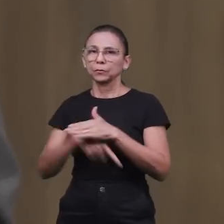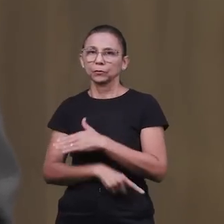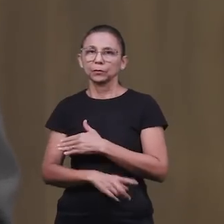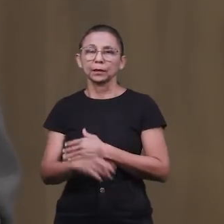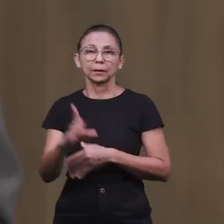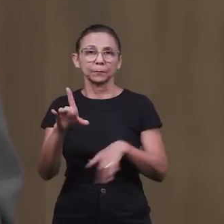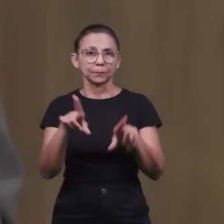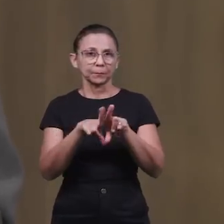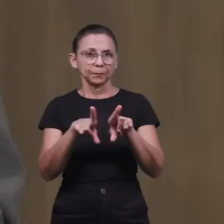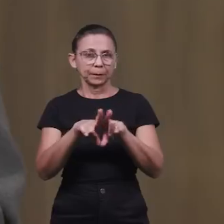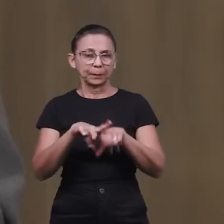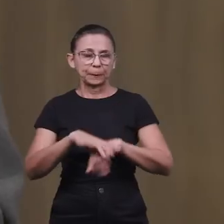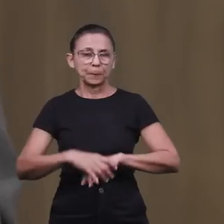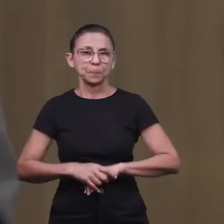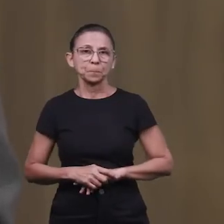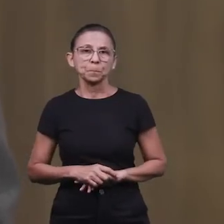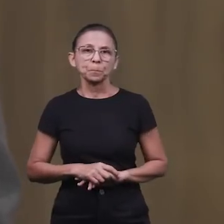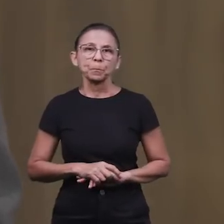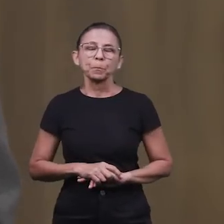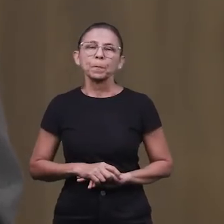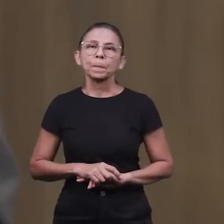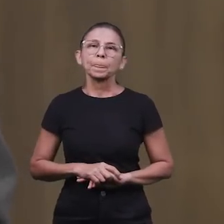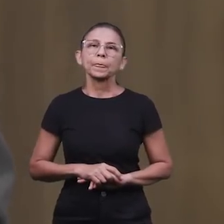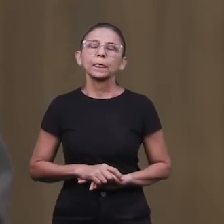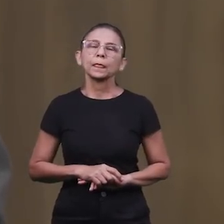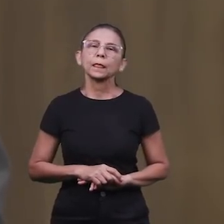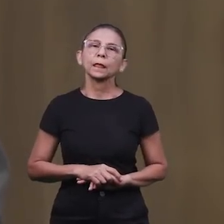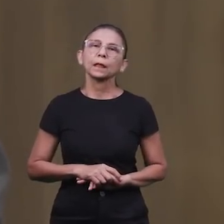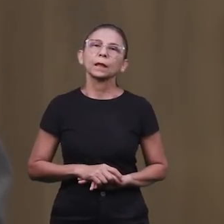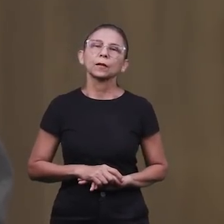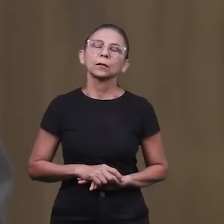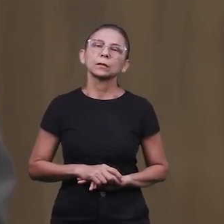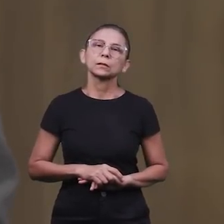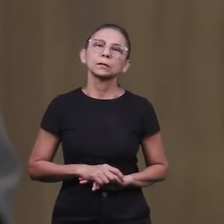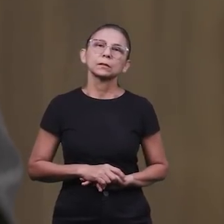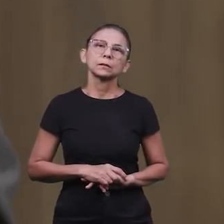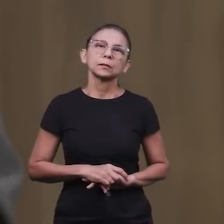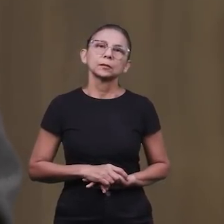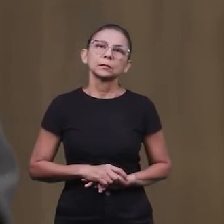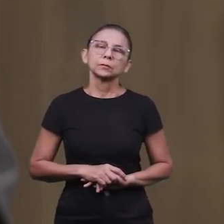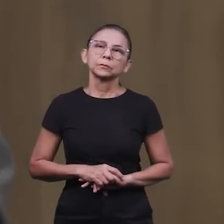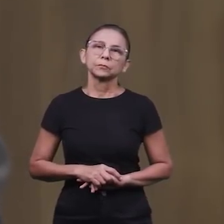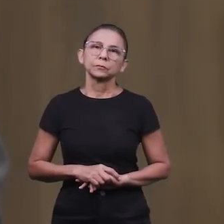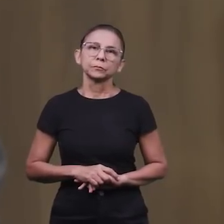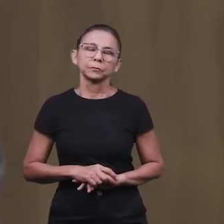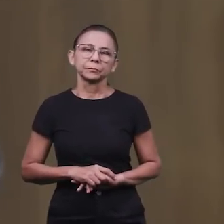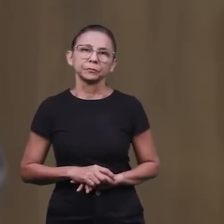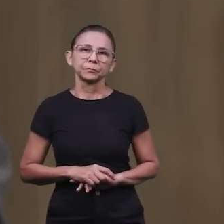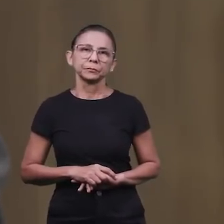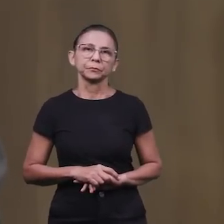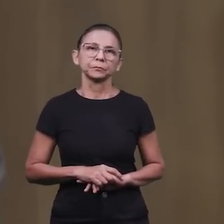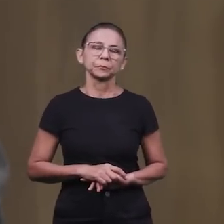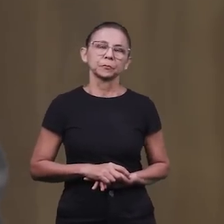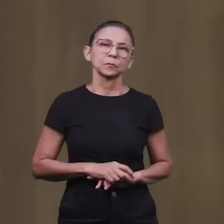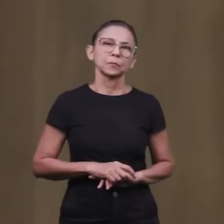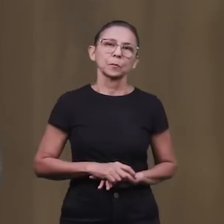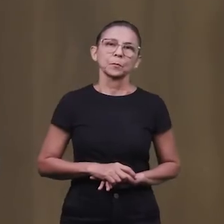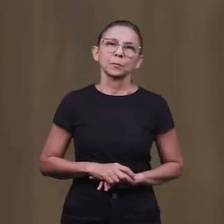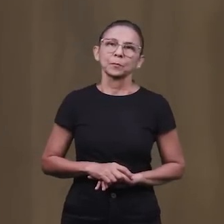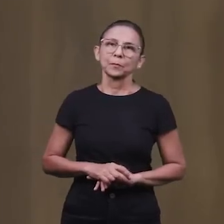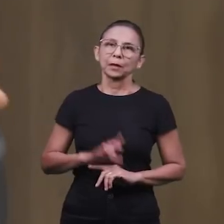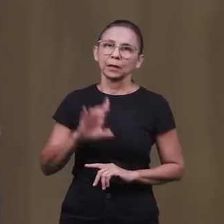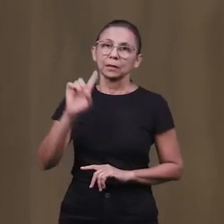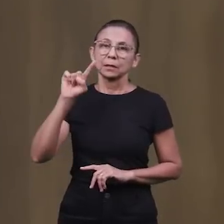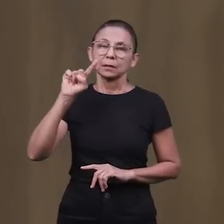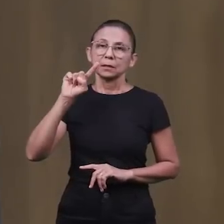profundas. Outra coisa, as revelações, isso vai ser dito mais tarde se nós prosseguirmos